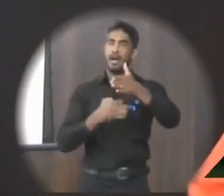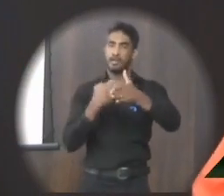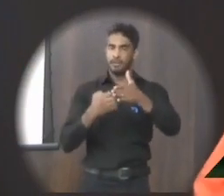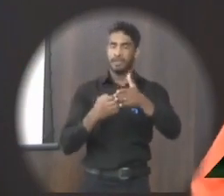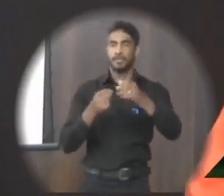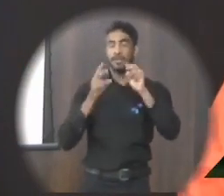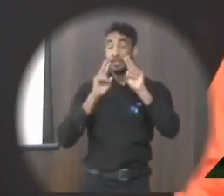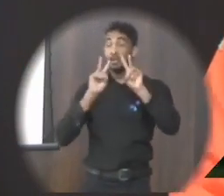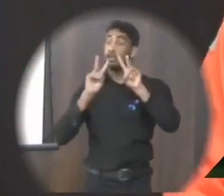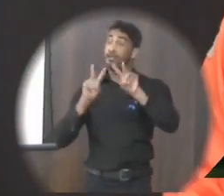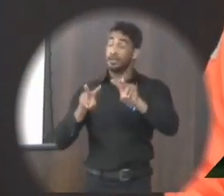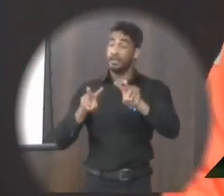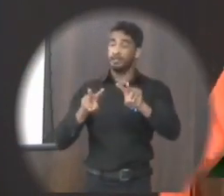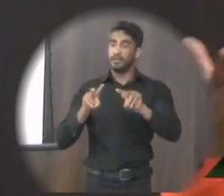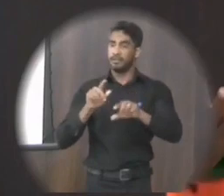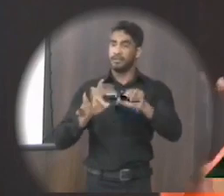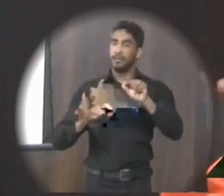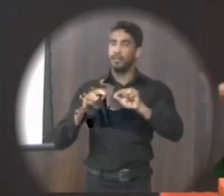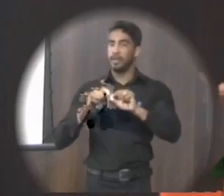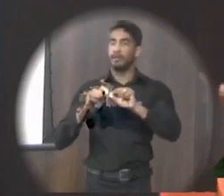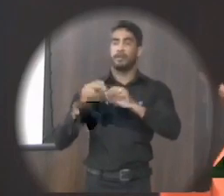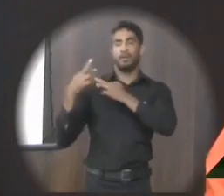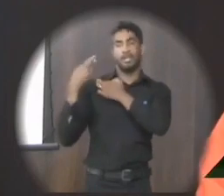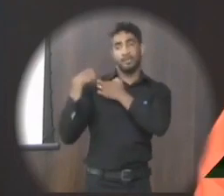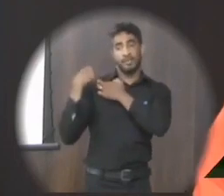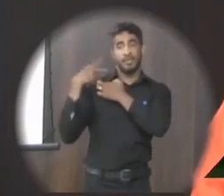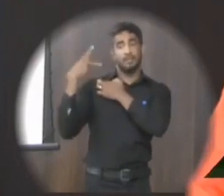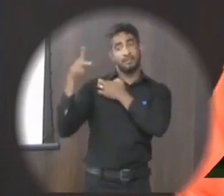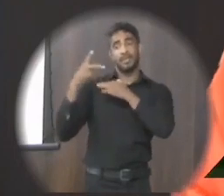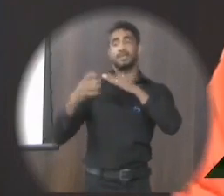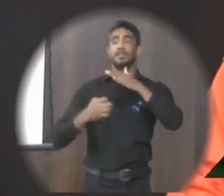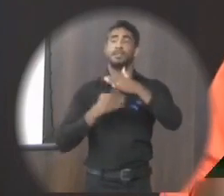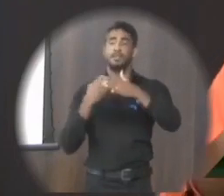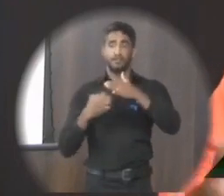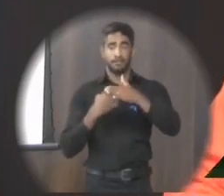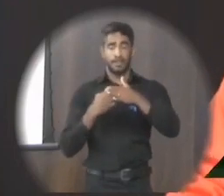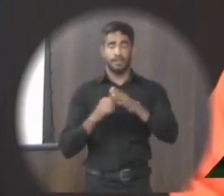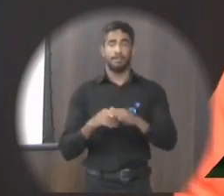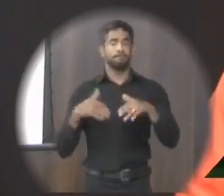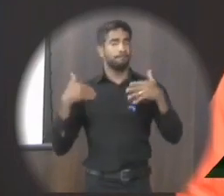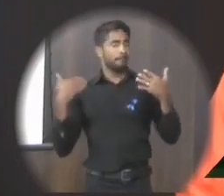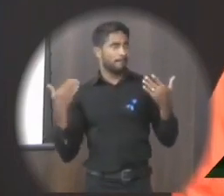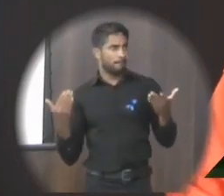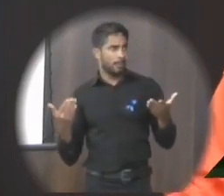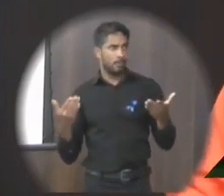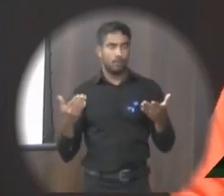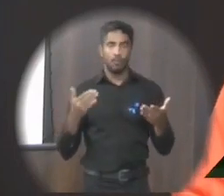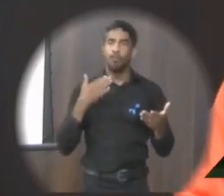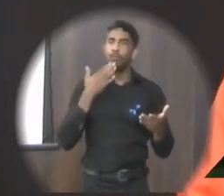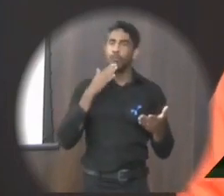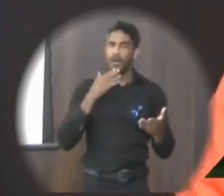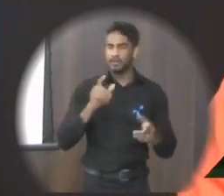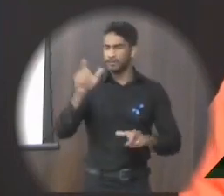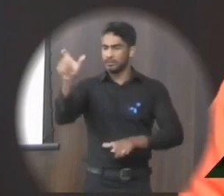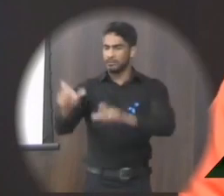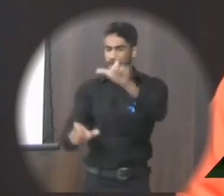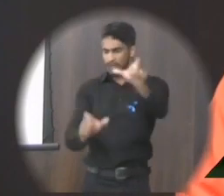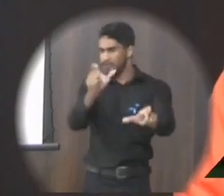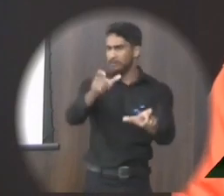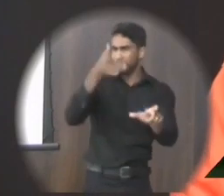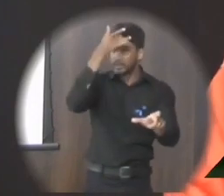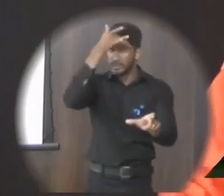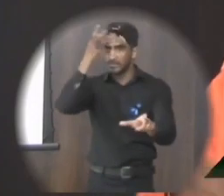mensurado pelo responsável lá pela empresa. Nesse caso do civil, vereador, a